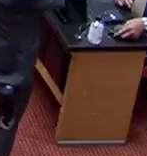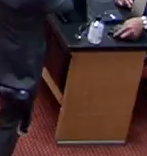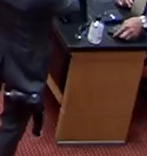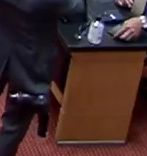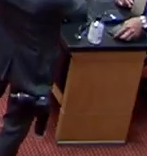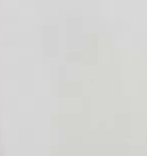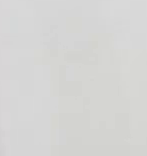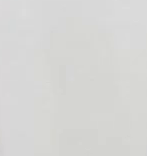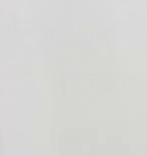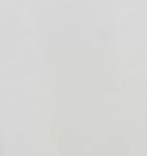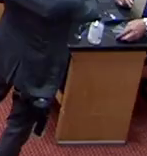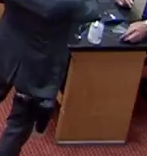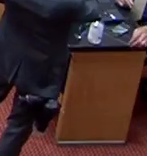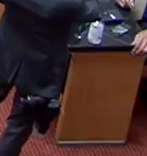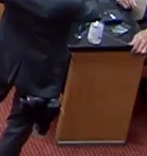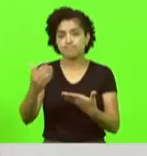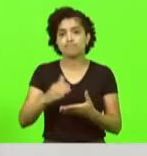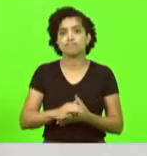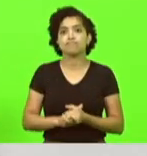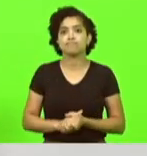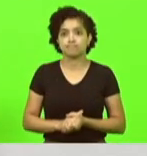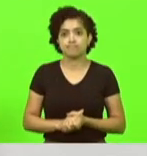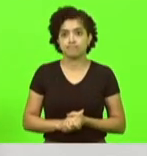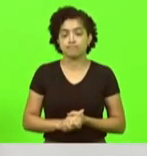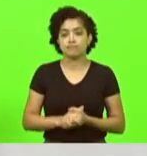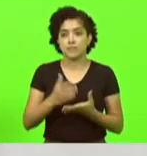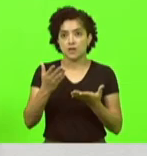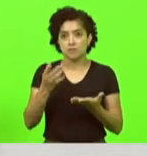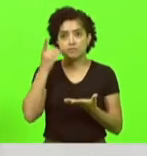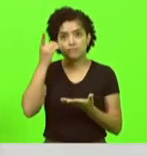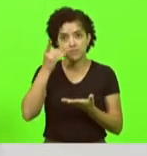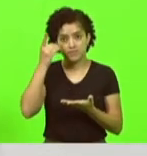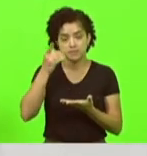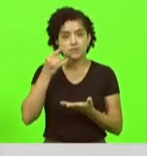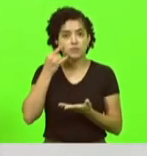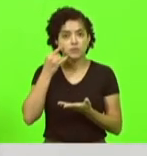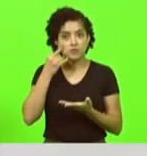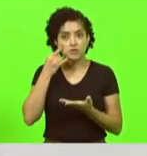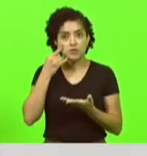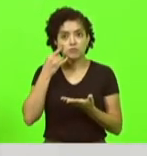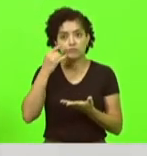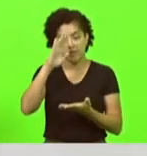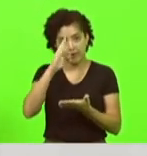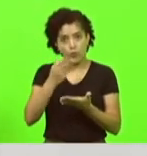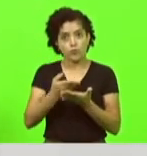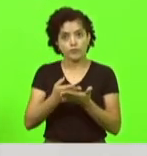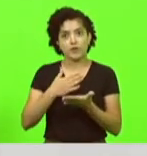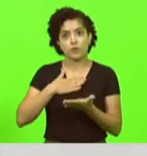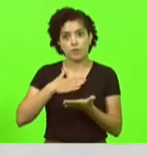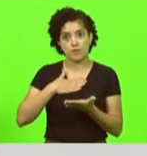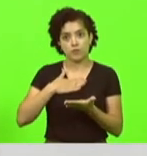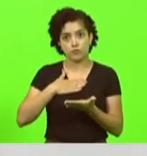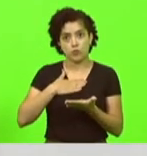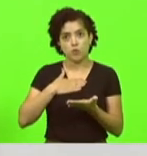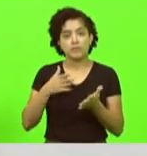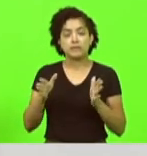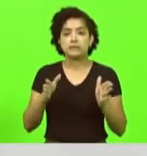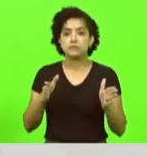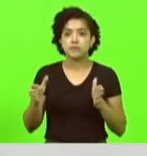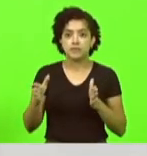gratidão Obrigado Mauro de Nadal mais uma vez por confiar em meu nome durante esse